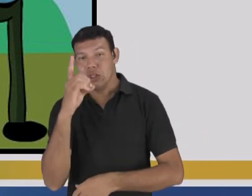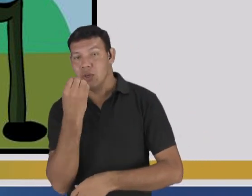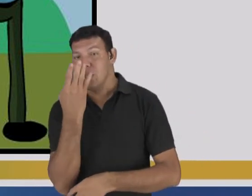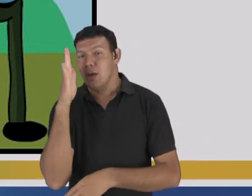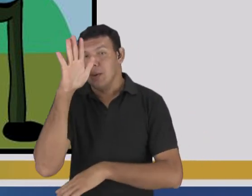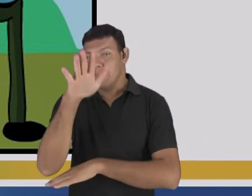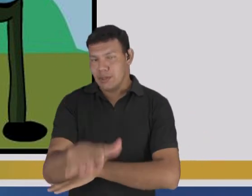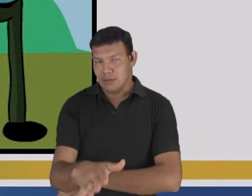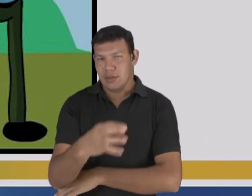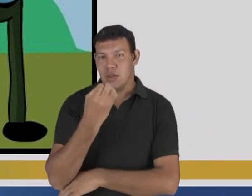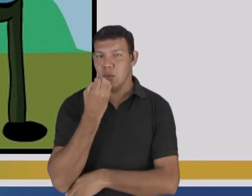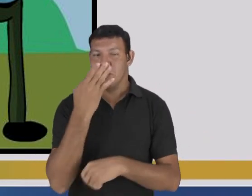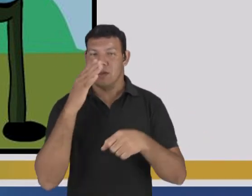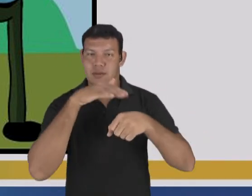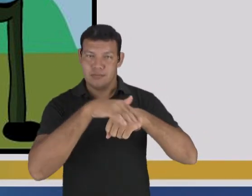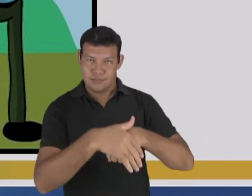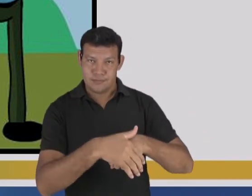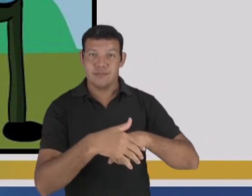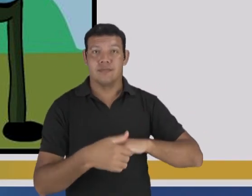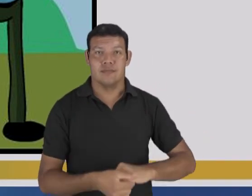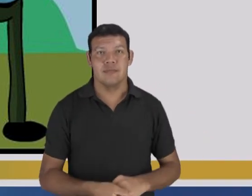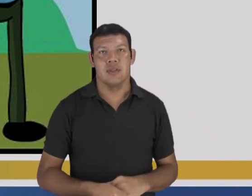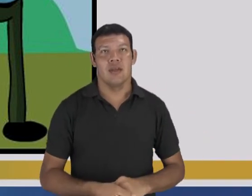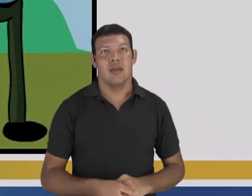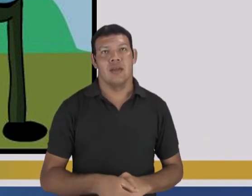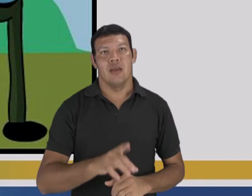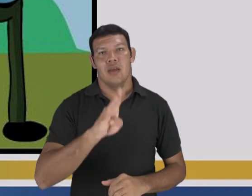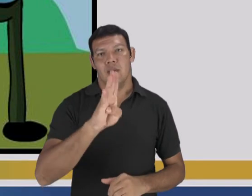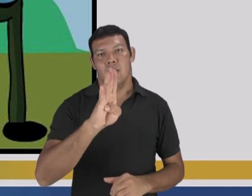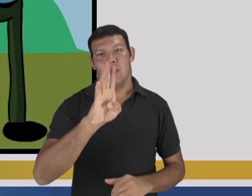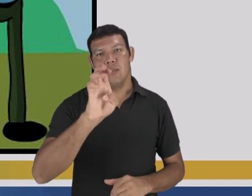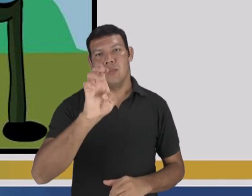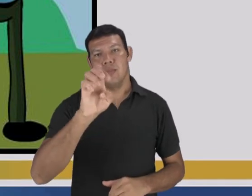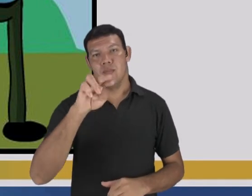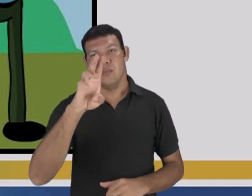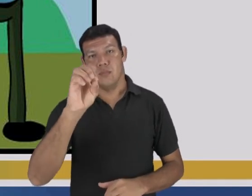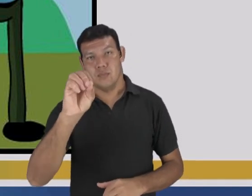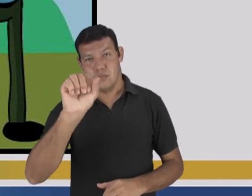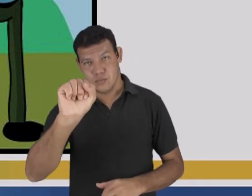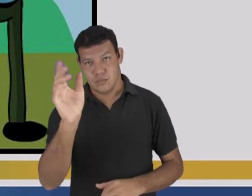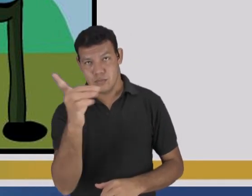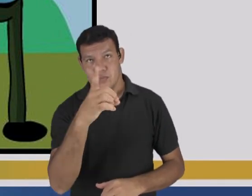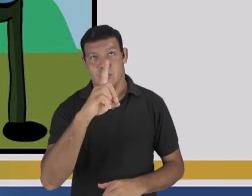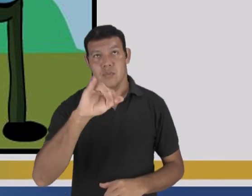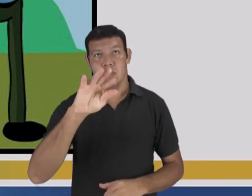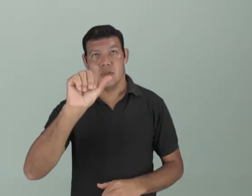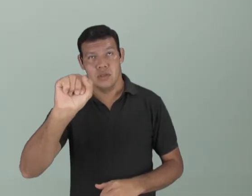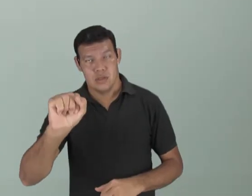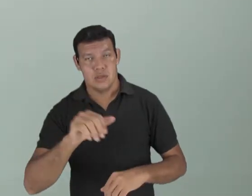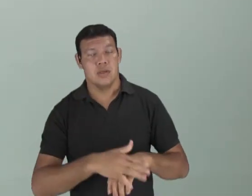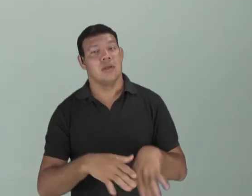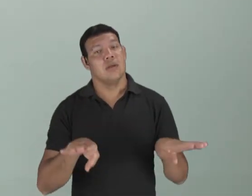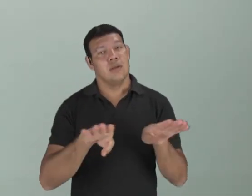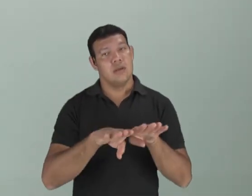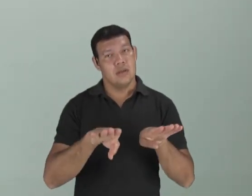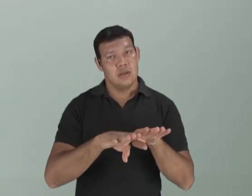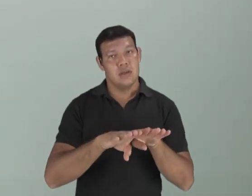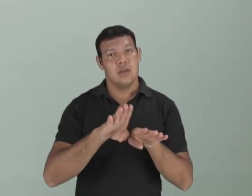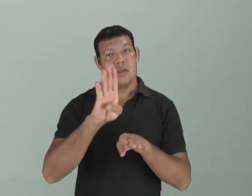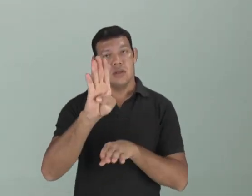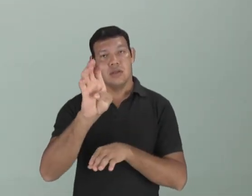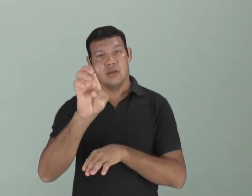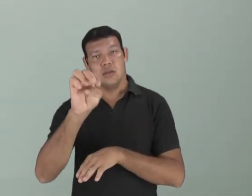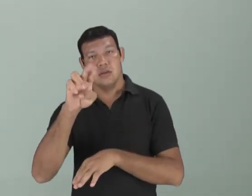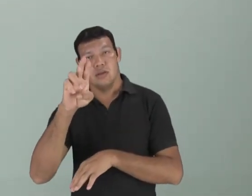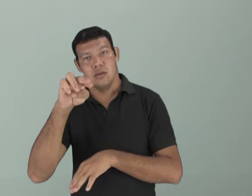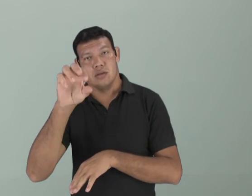boa noite, né? Então, buenos dias é bom dia. Eu tenho também buenas tardes, que quer dizer boa